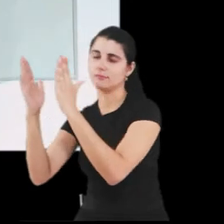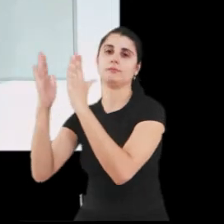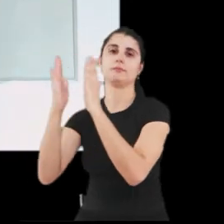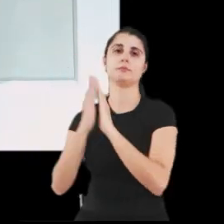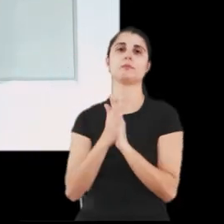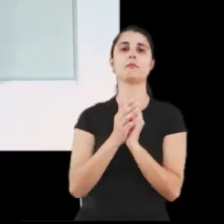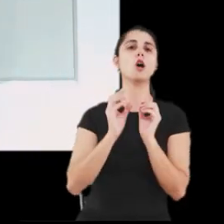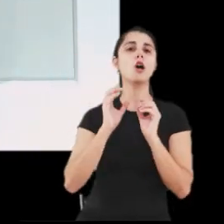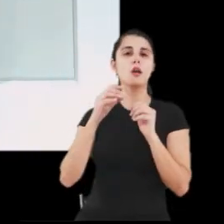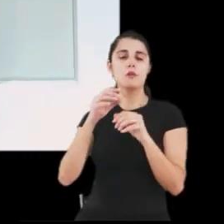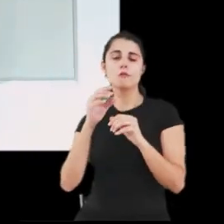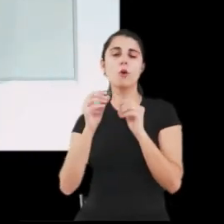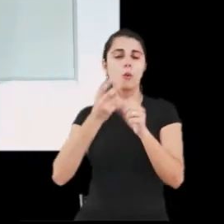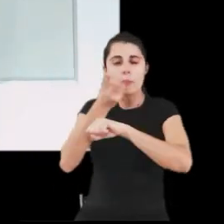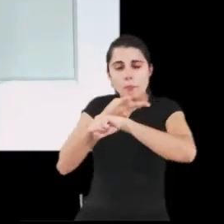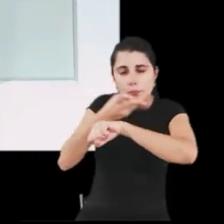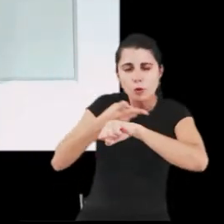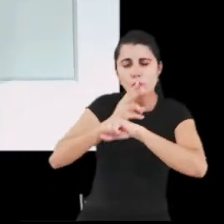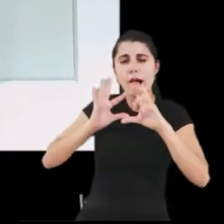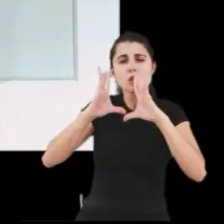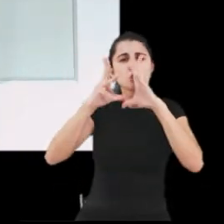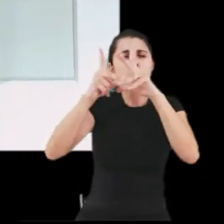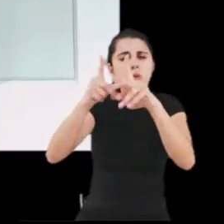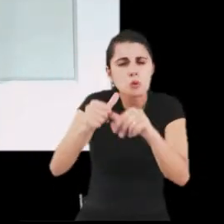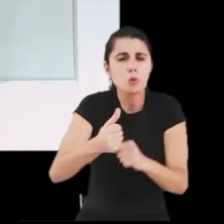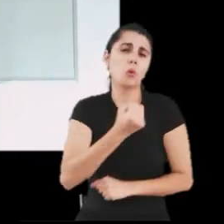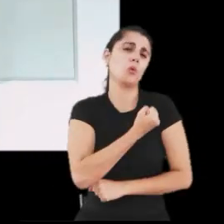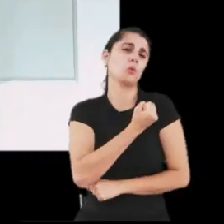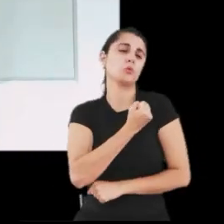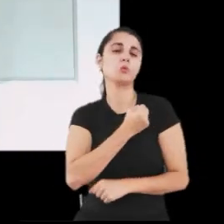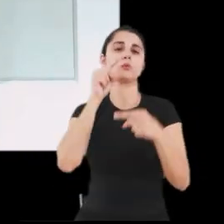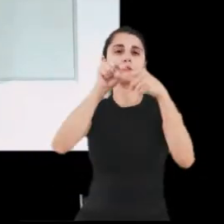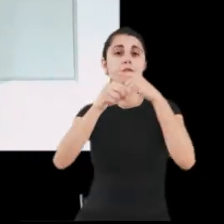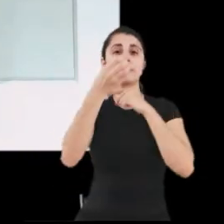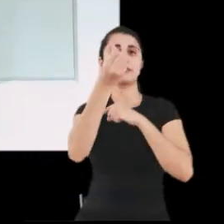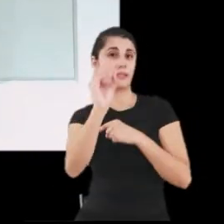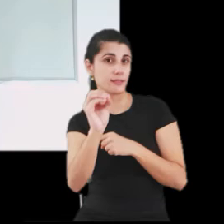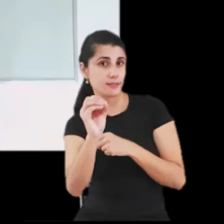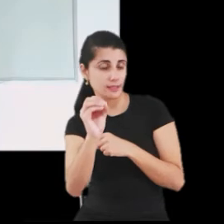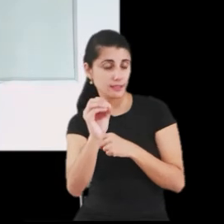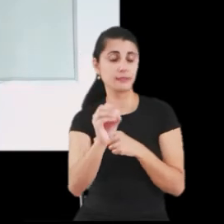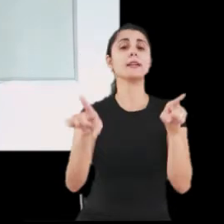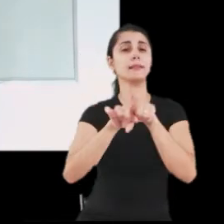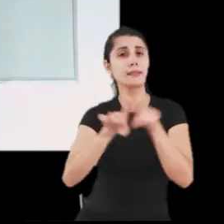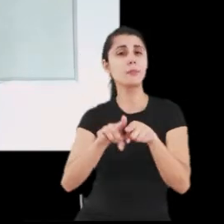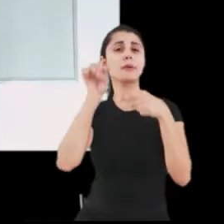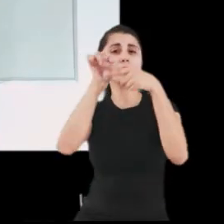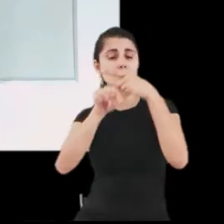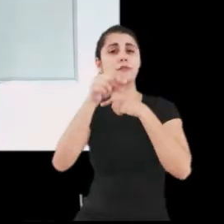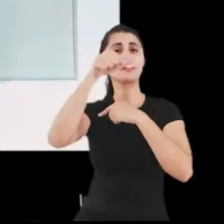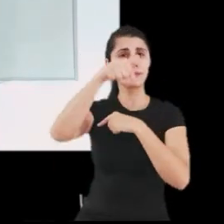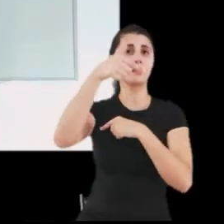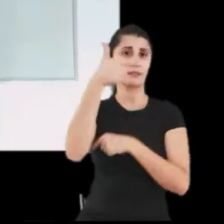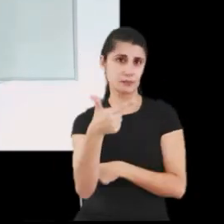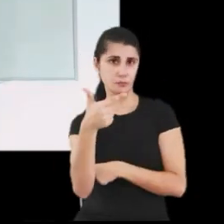procurar todos os divisores de 60 e de 72. Divisores de